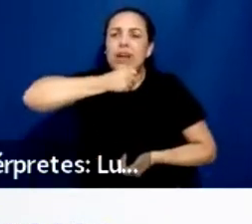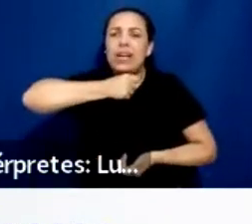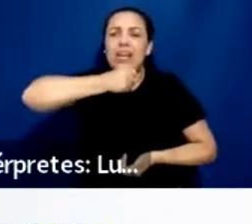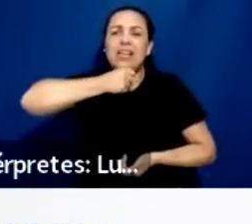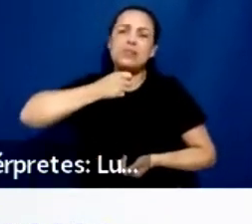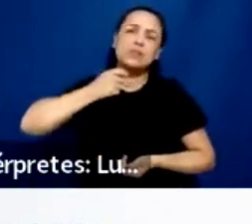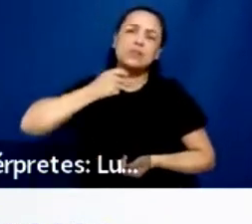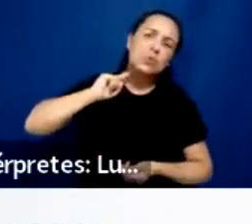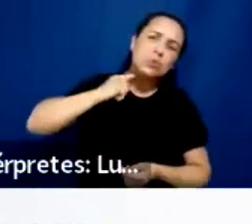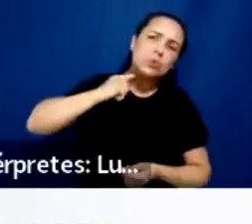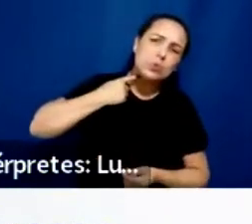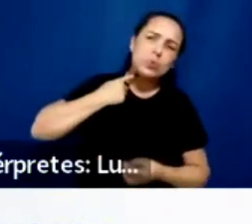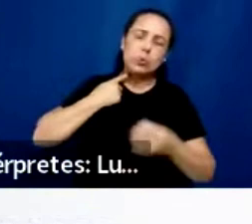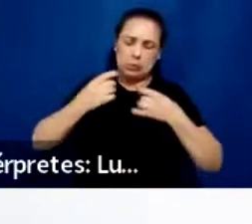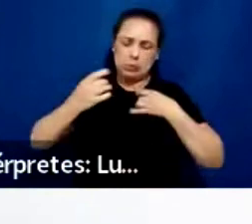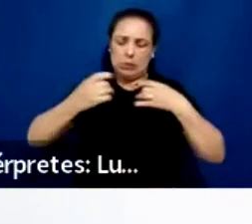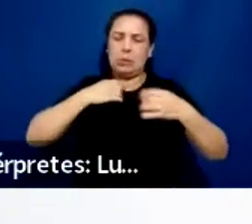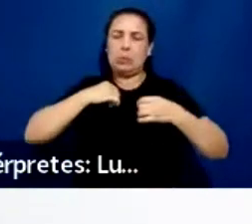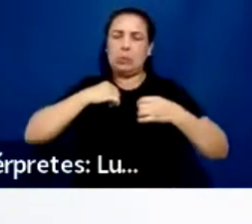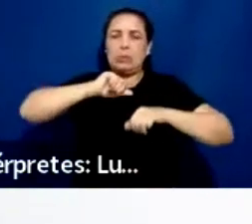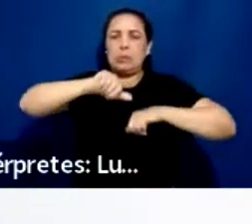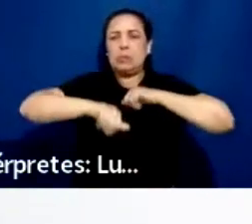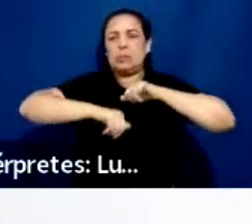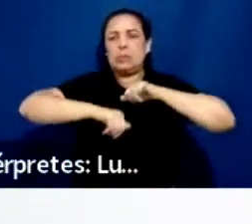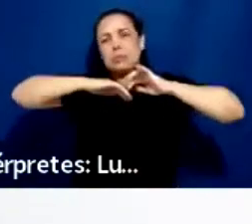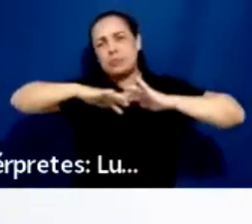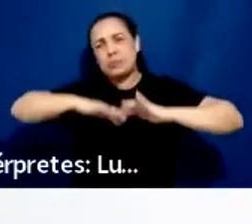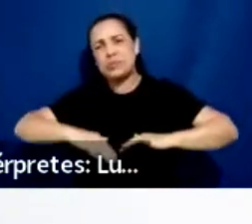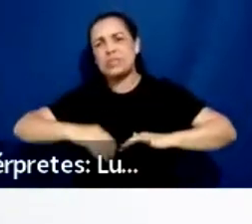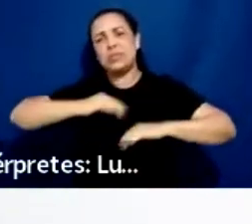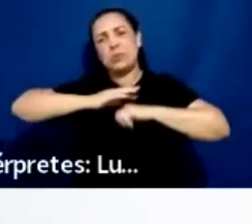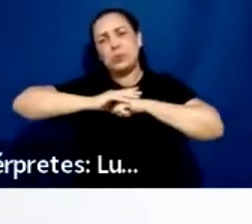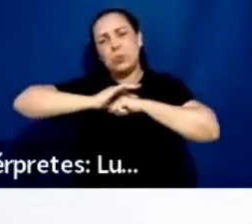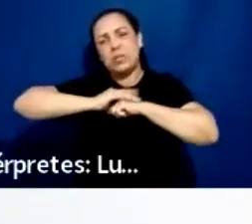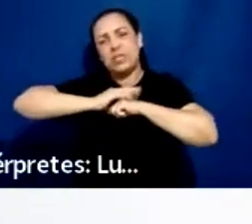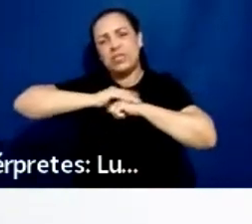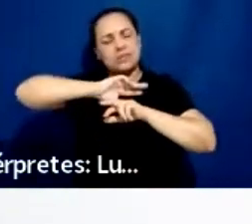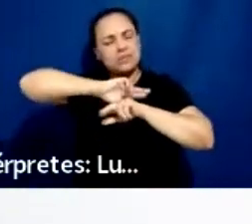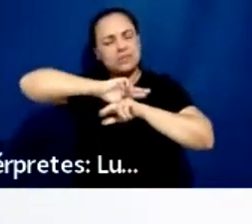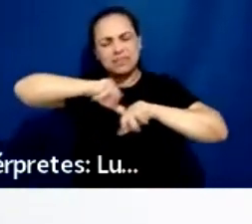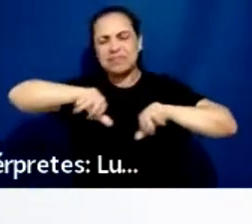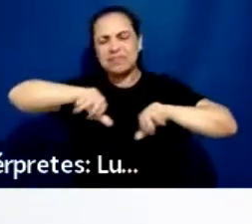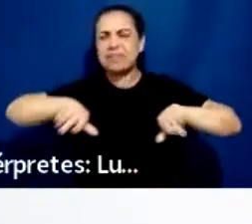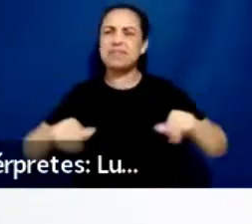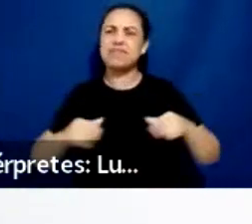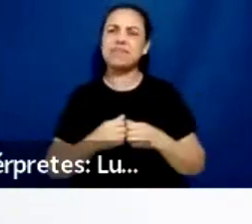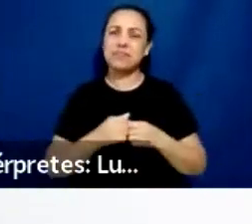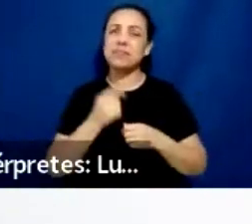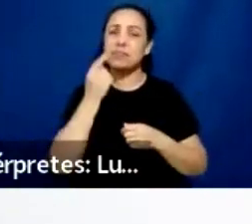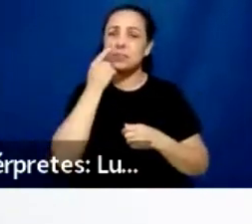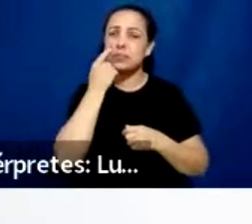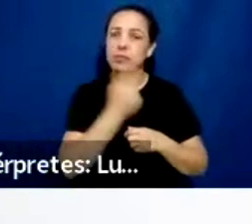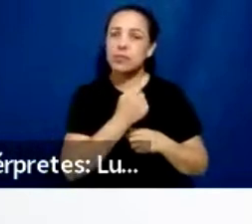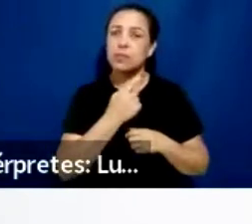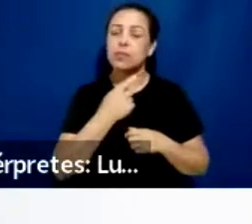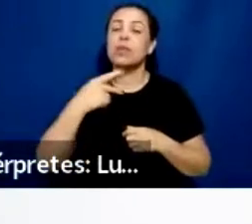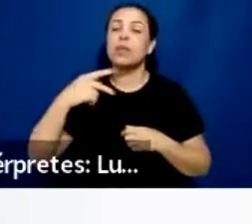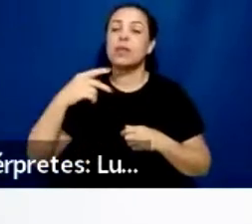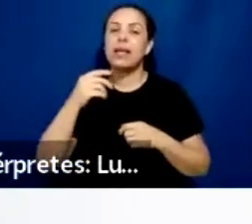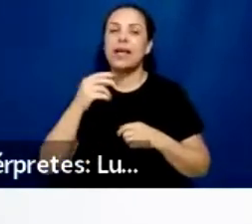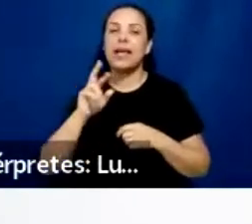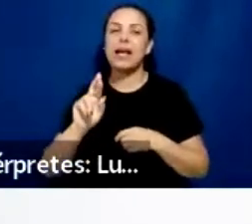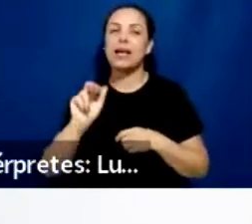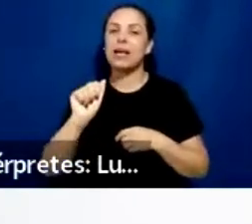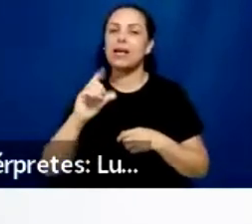no nosso organismo. Então, aqui a gente fala um pouquinho, ó, os radicais livres positivos são importantes, mas o excesso